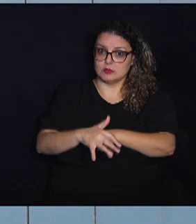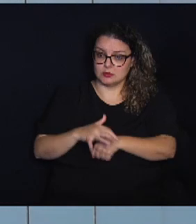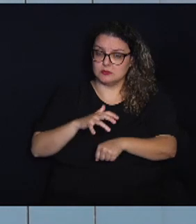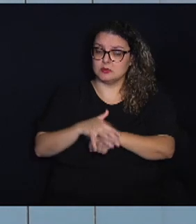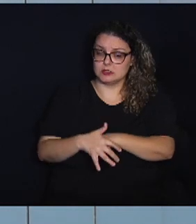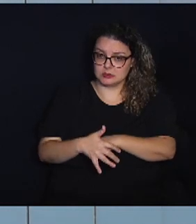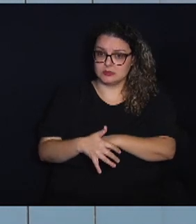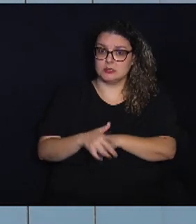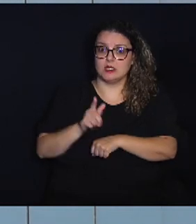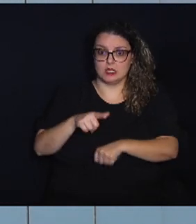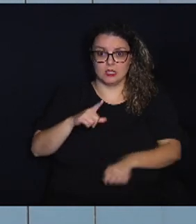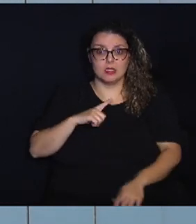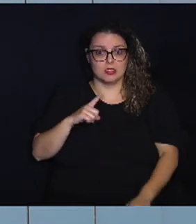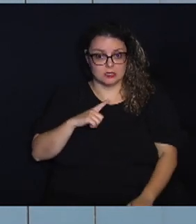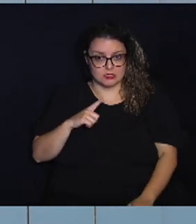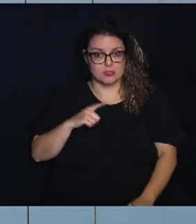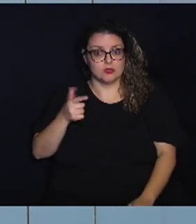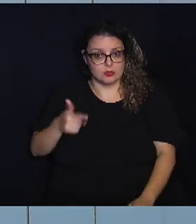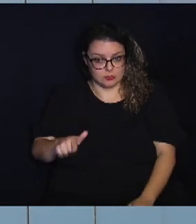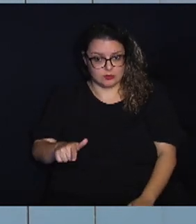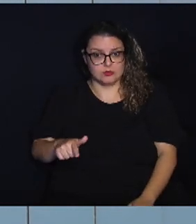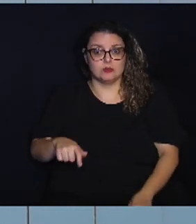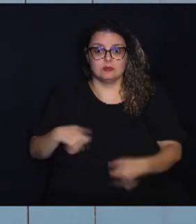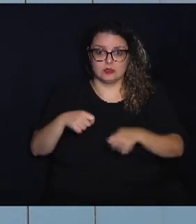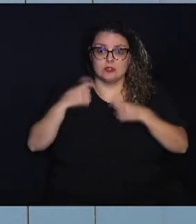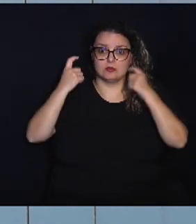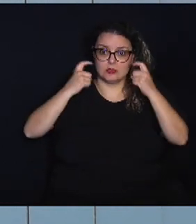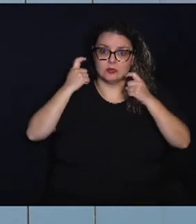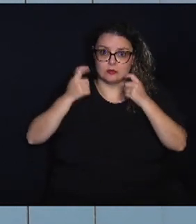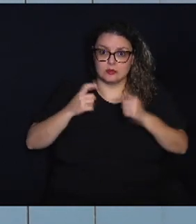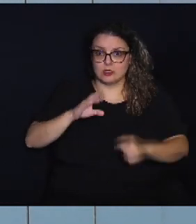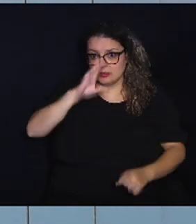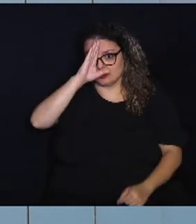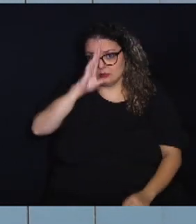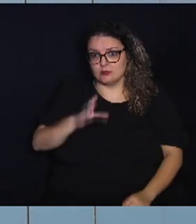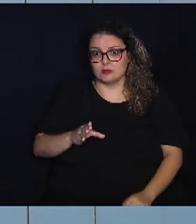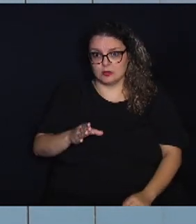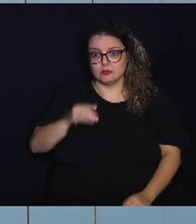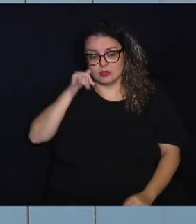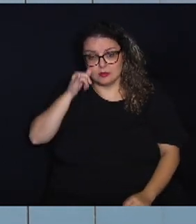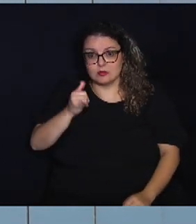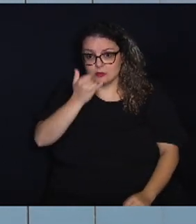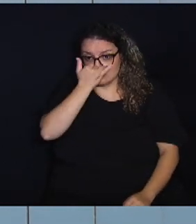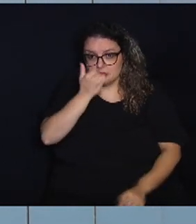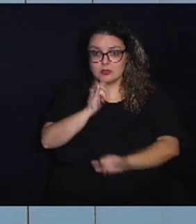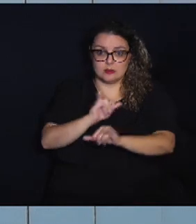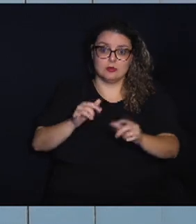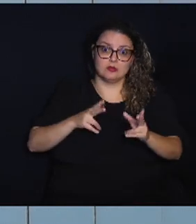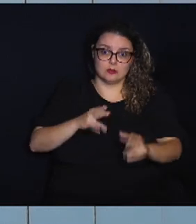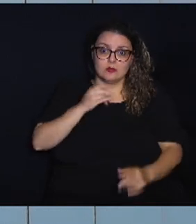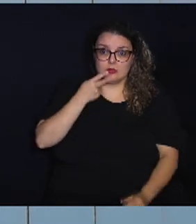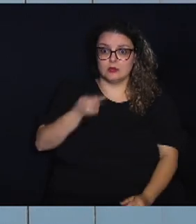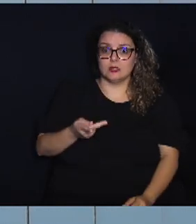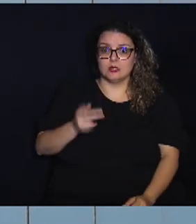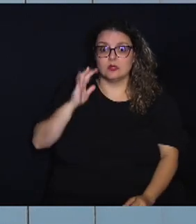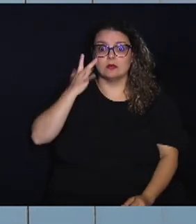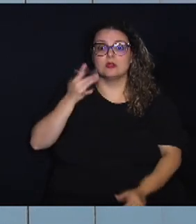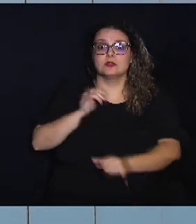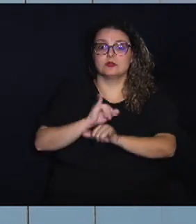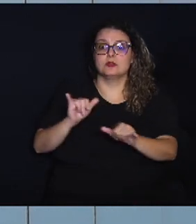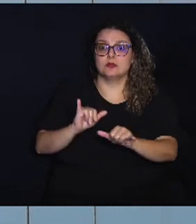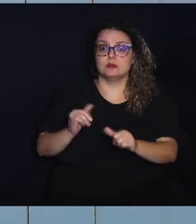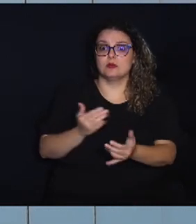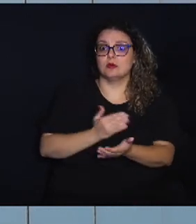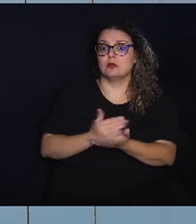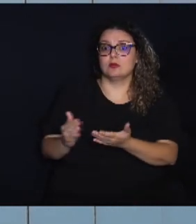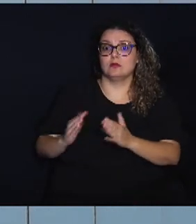ela é existente, temos que ter essa preocupação e principalmente a prevenção e a campanha, como eu falei. Eu acho que essa campanha poderia começar